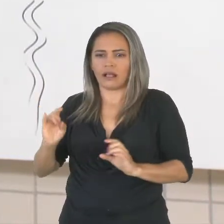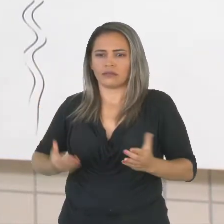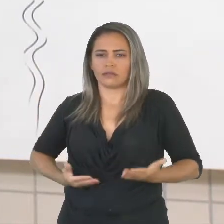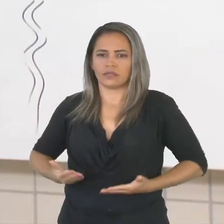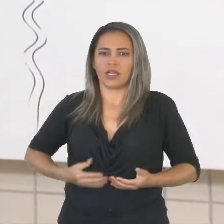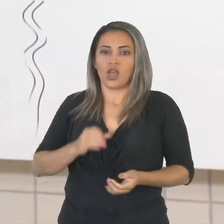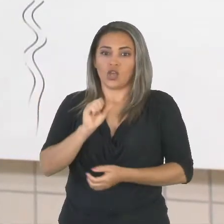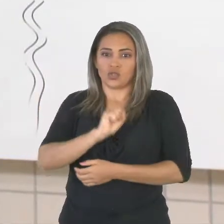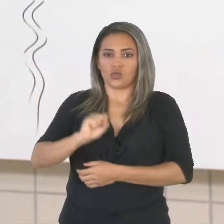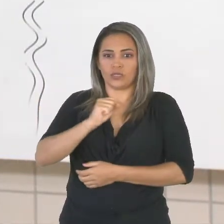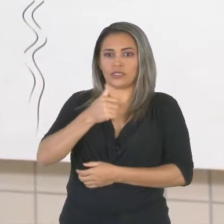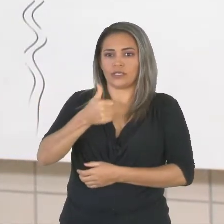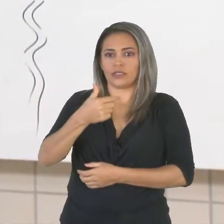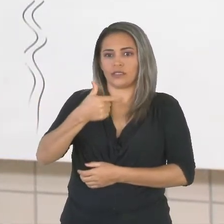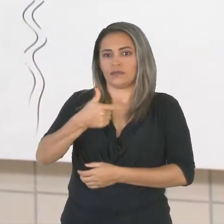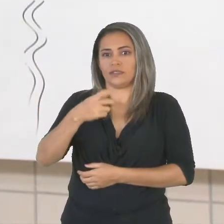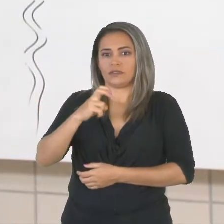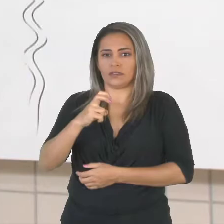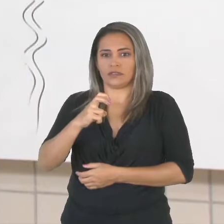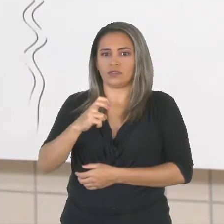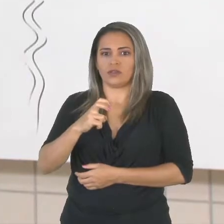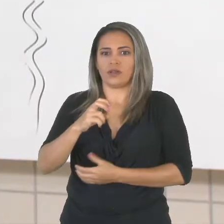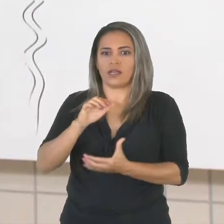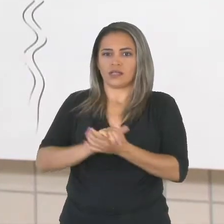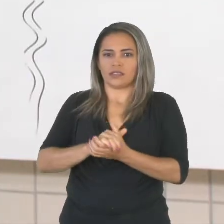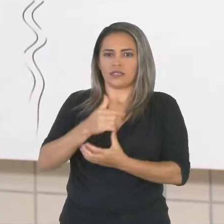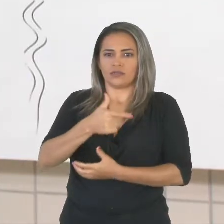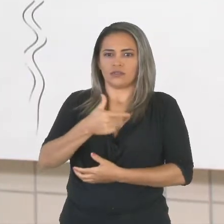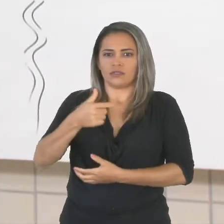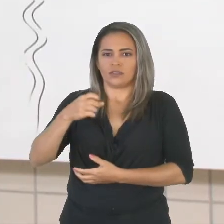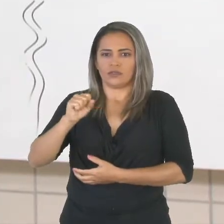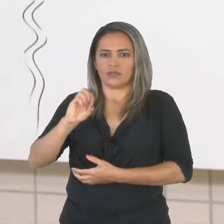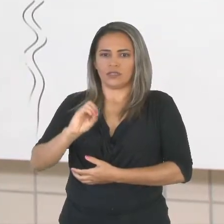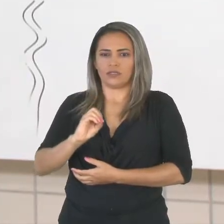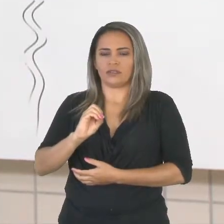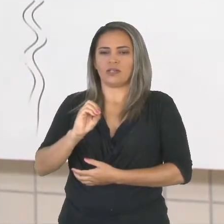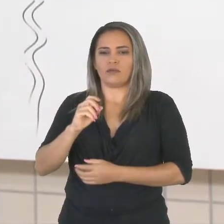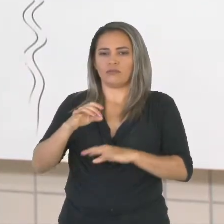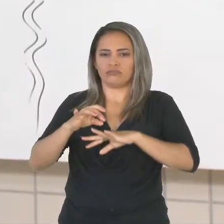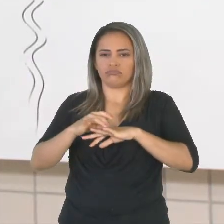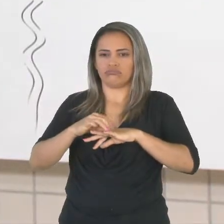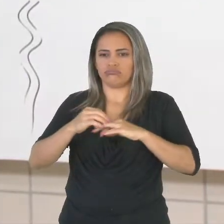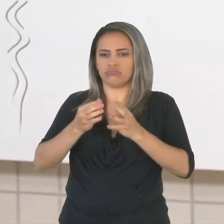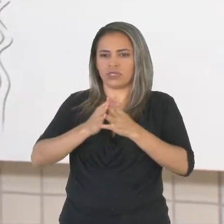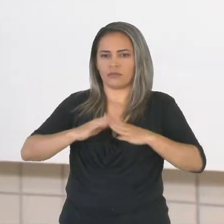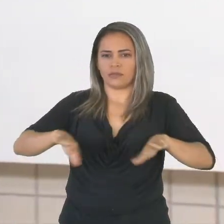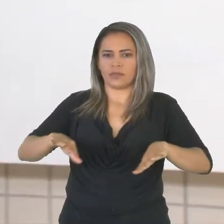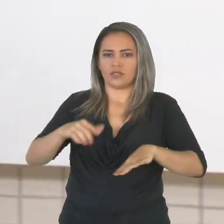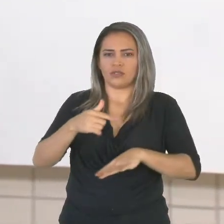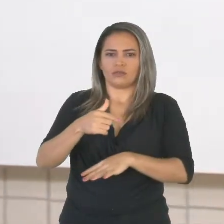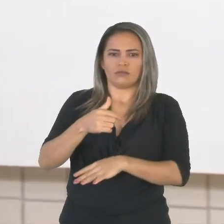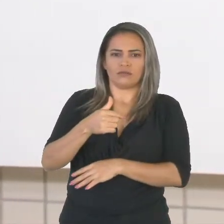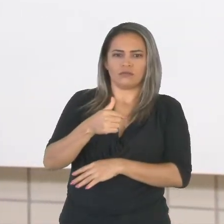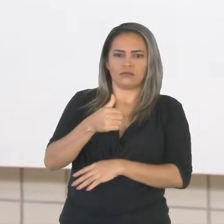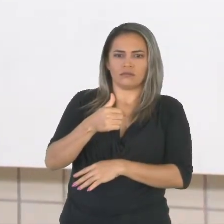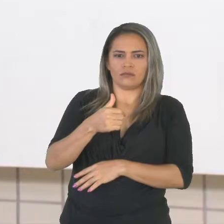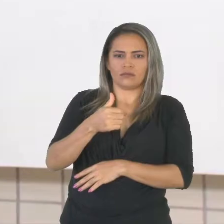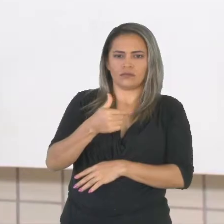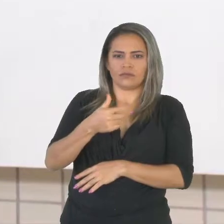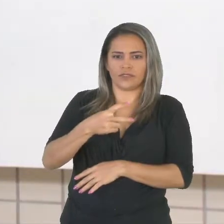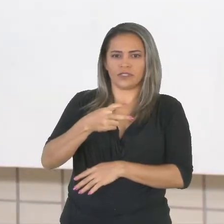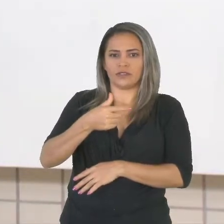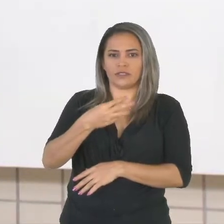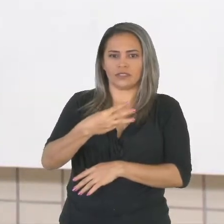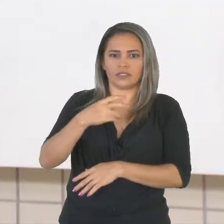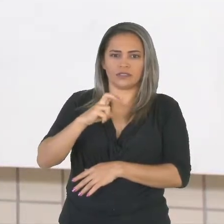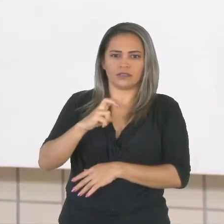125. Casado, 280, divorciado, 85, viúvo, 10. Então, vamos montar uma tabela de frequência,